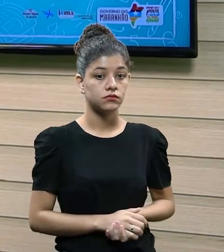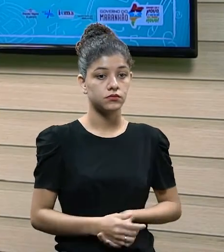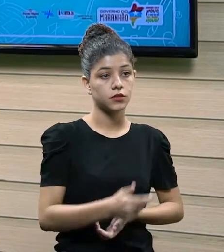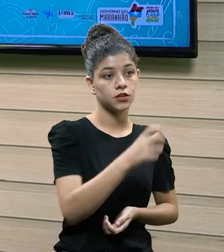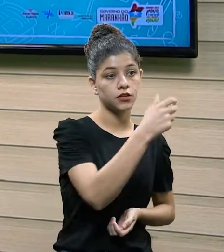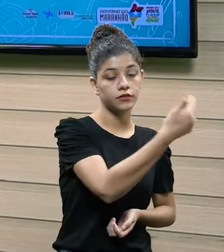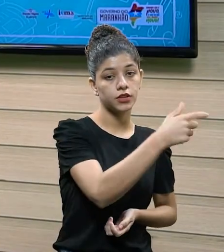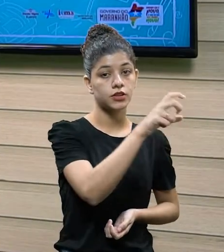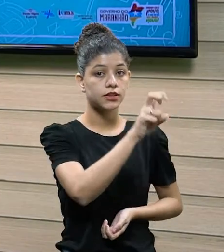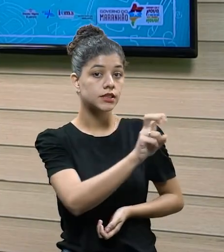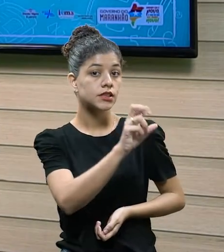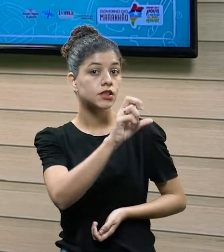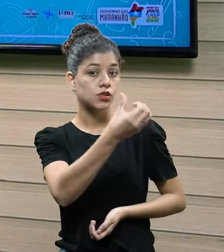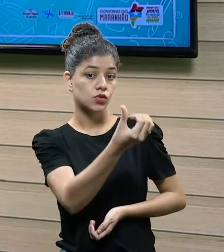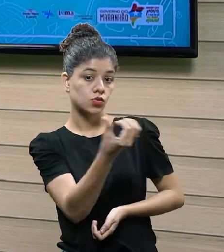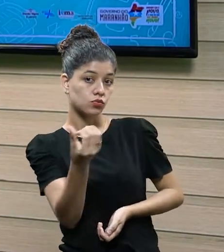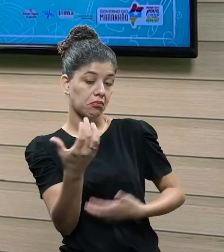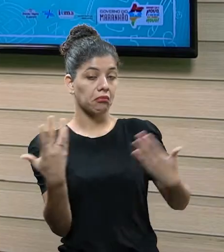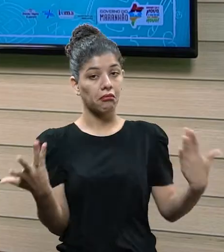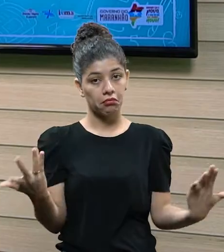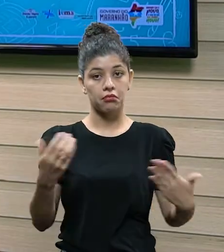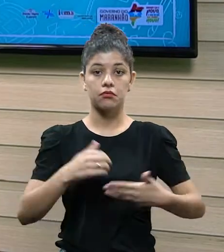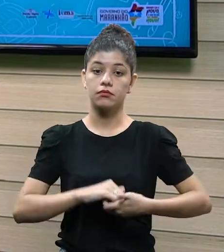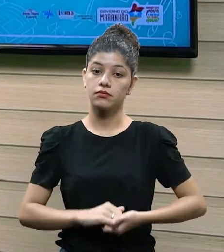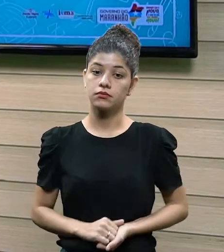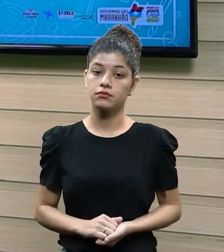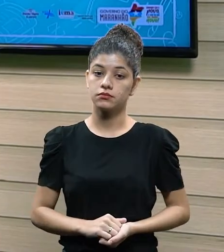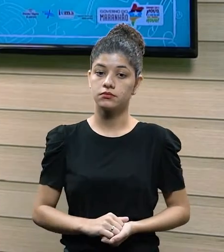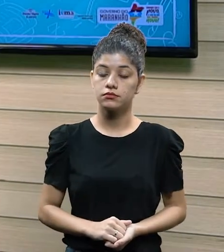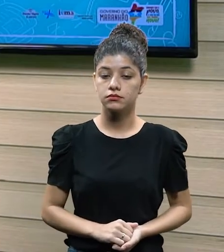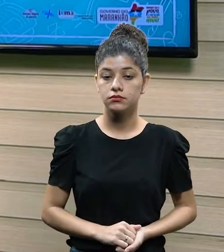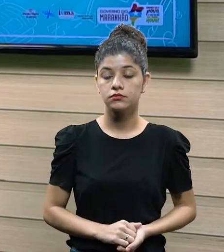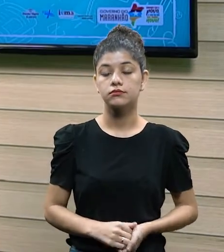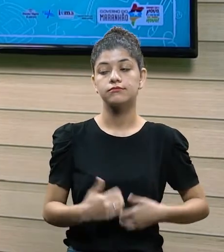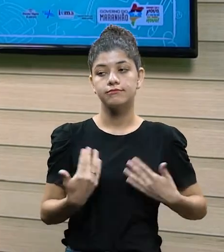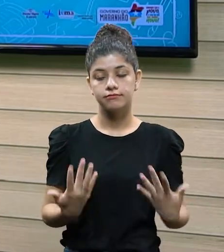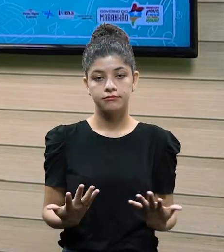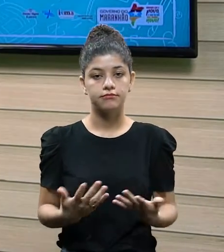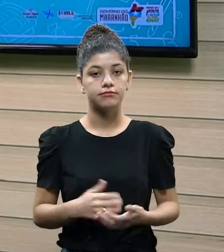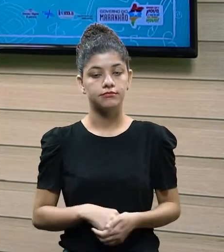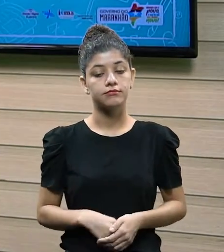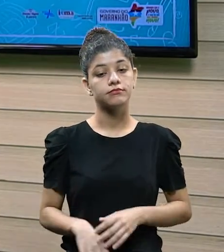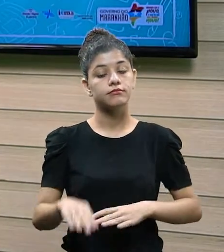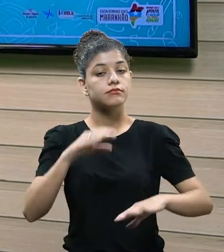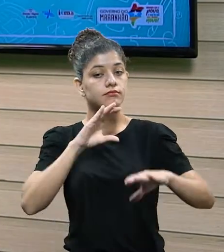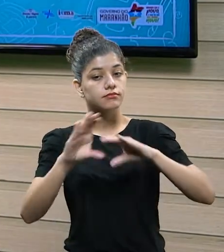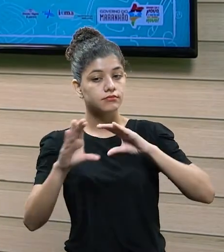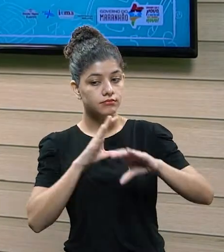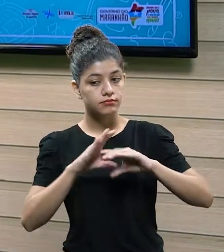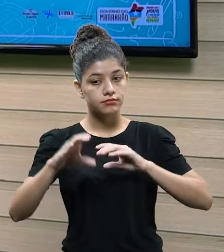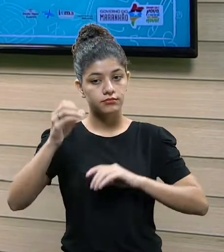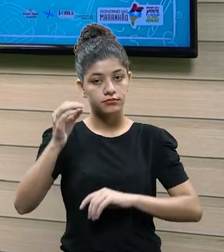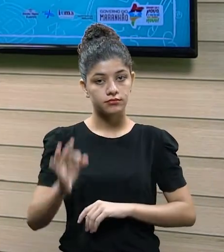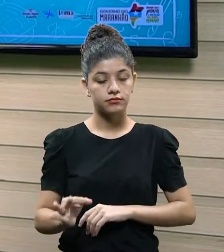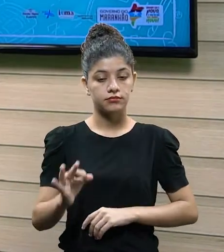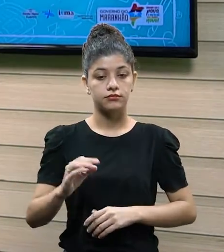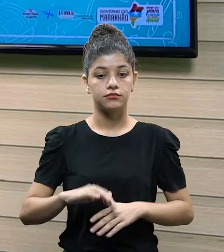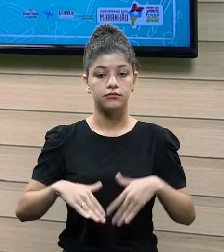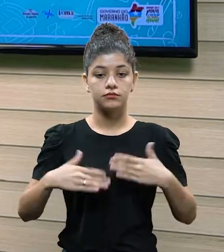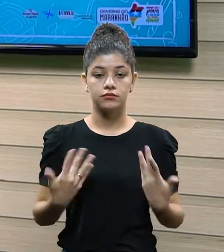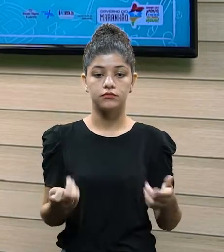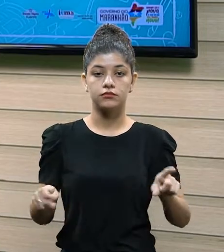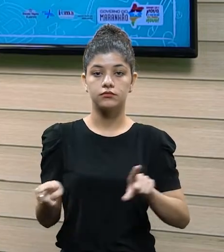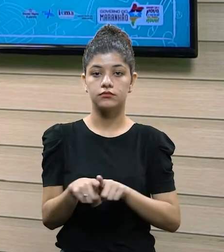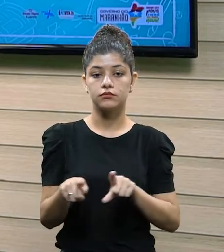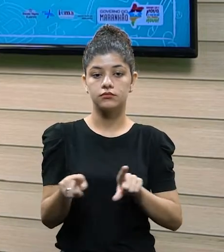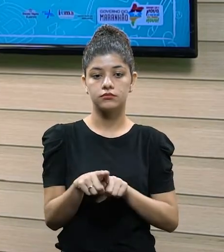2526, é 2526 ou 5566? Então o feedback ele faz parte dessa comunicação efetiva. E aí